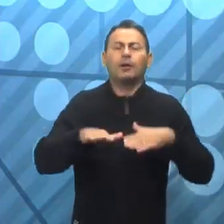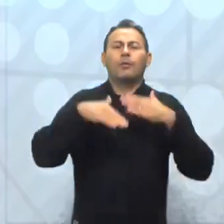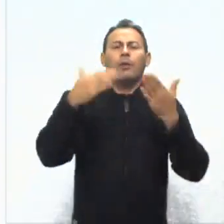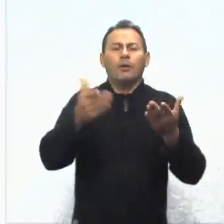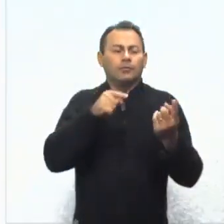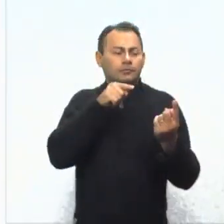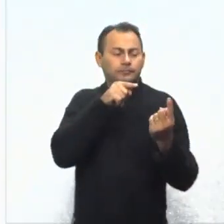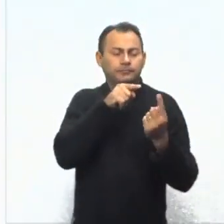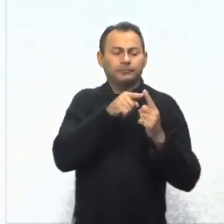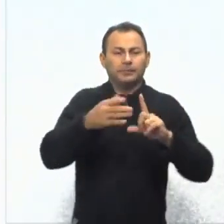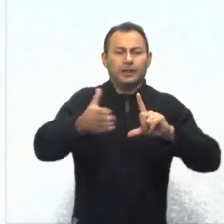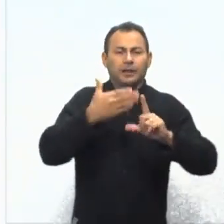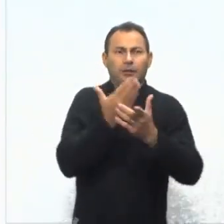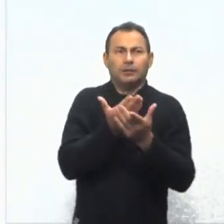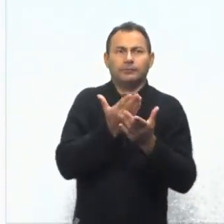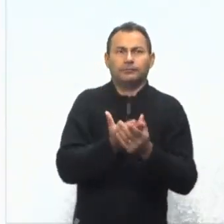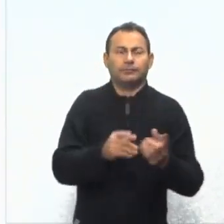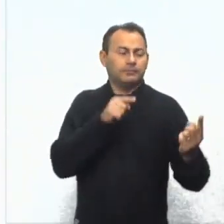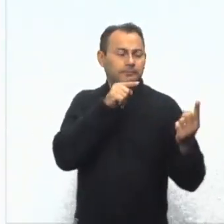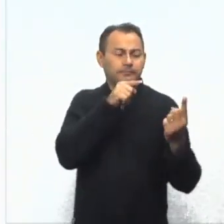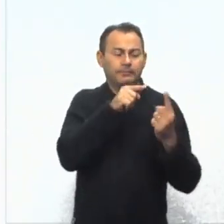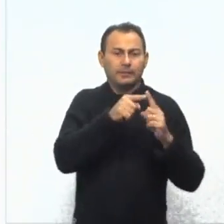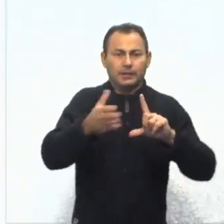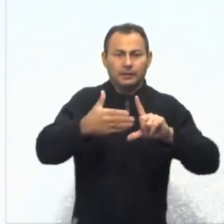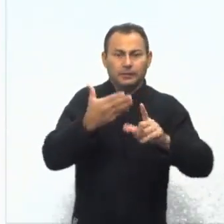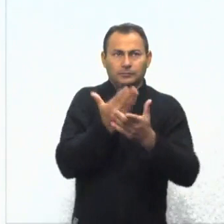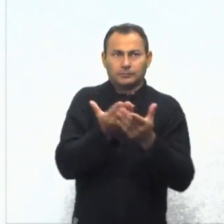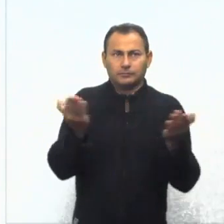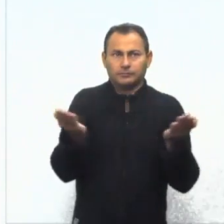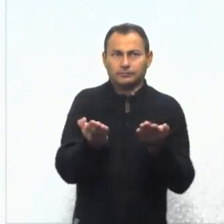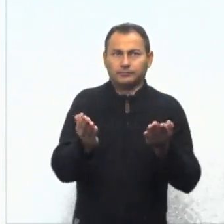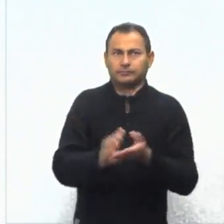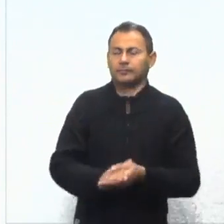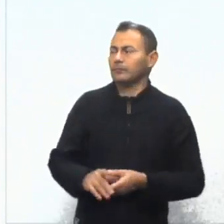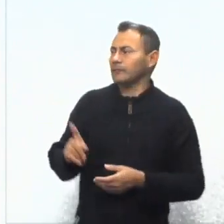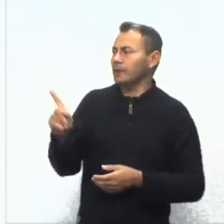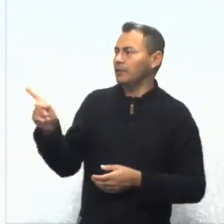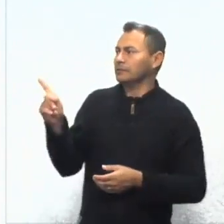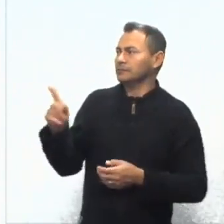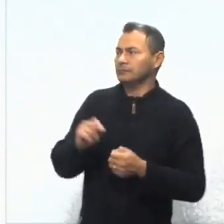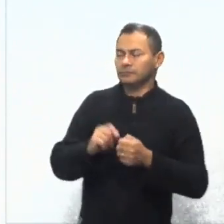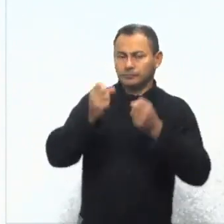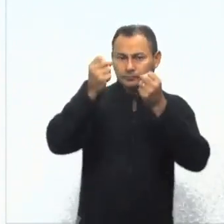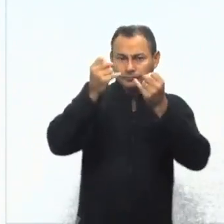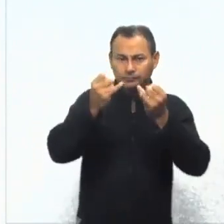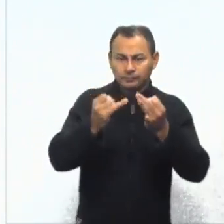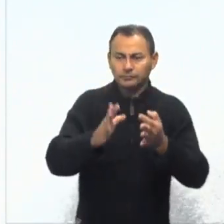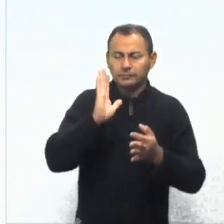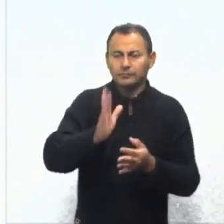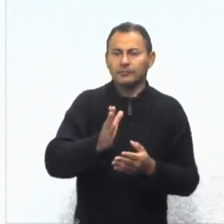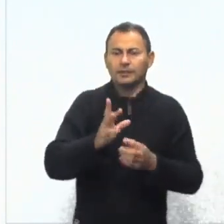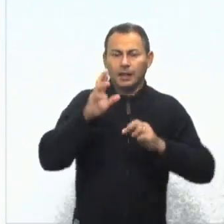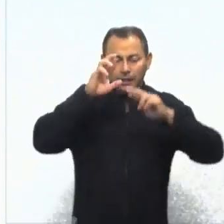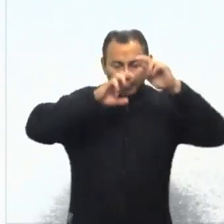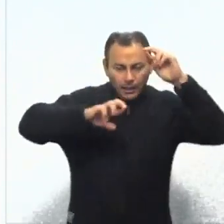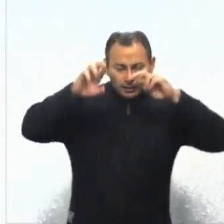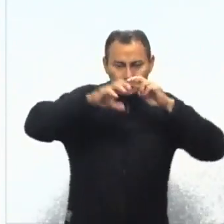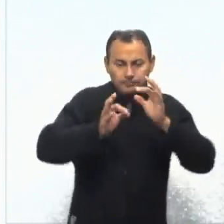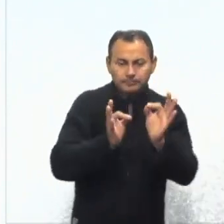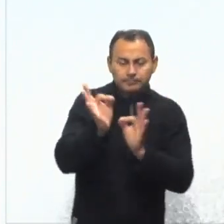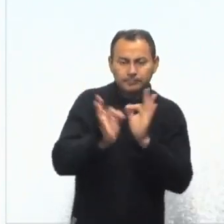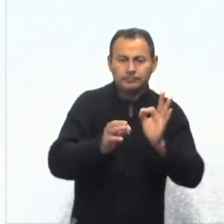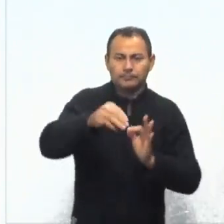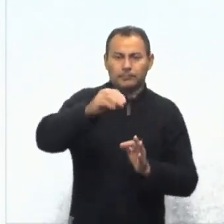são os objetivos da nossa aula? O objetivo da aula de hoje é fazer, como eu já disse, a análise de esquemas